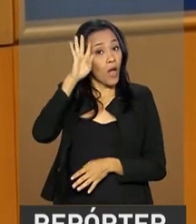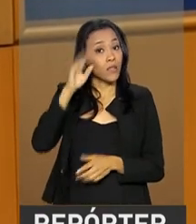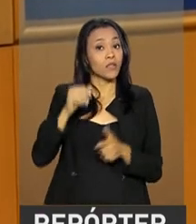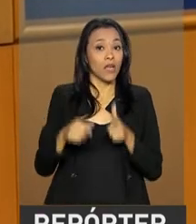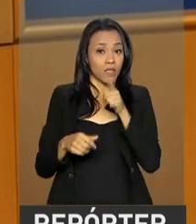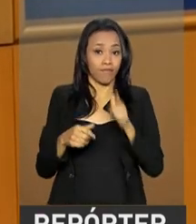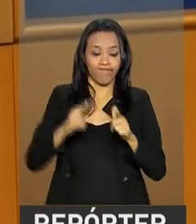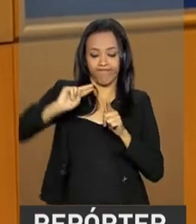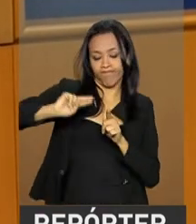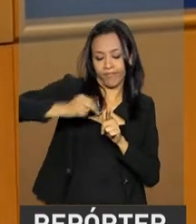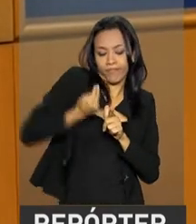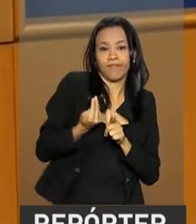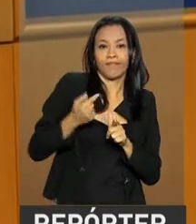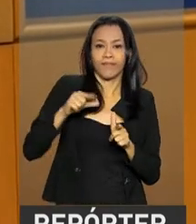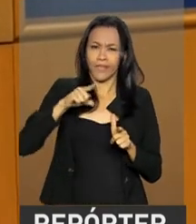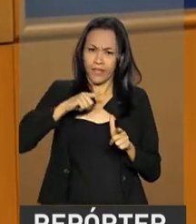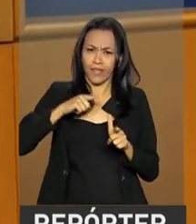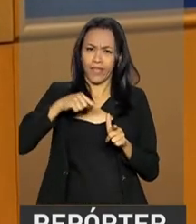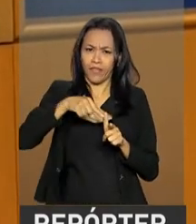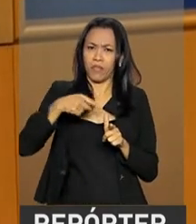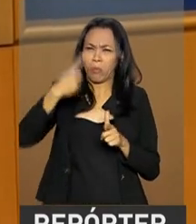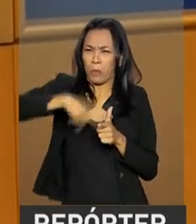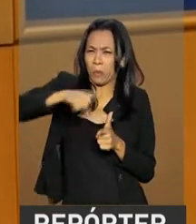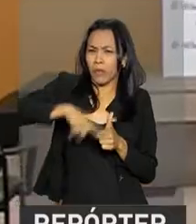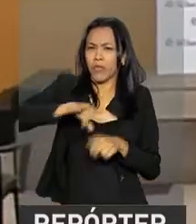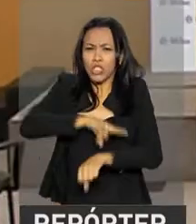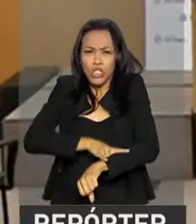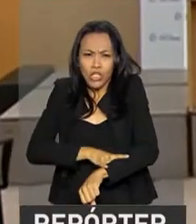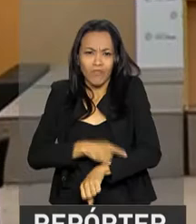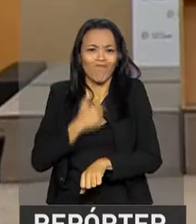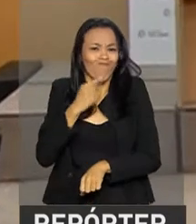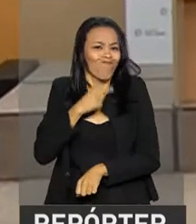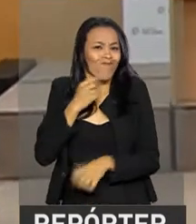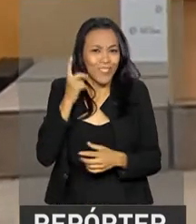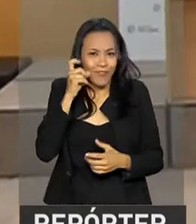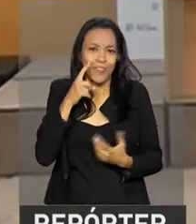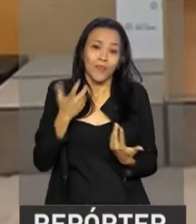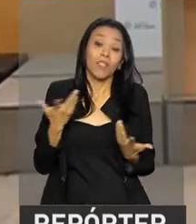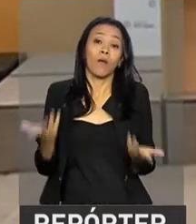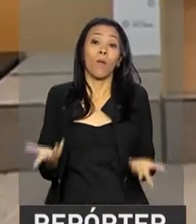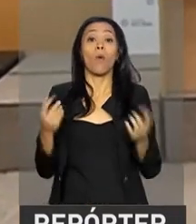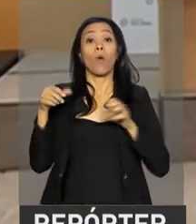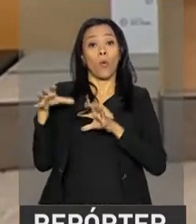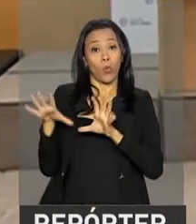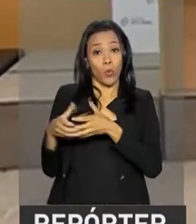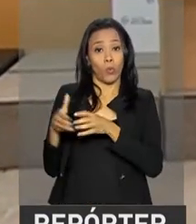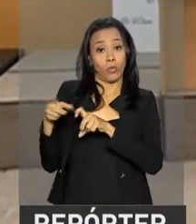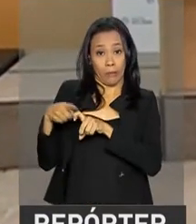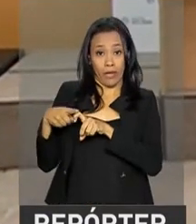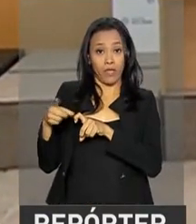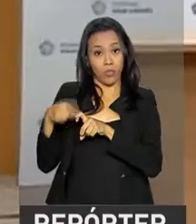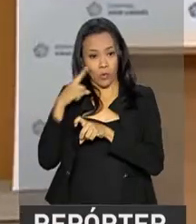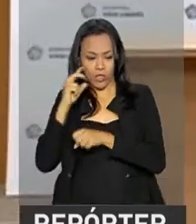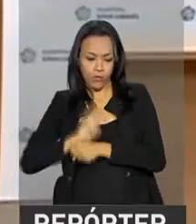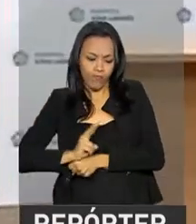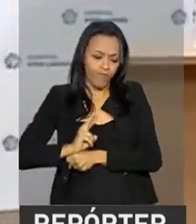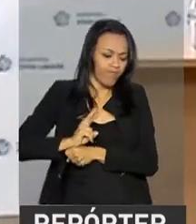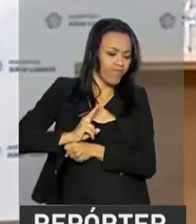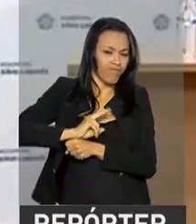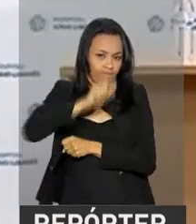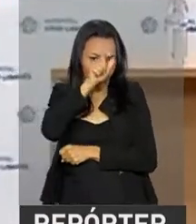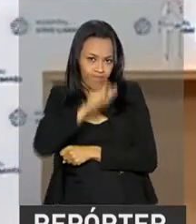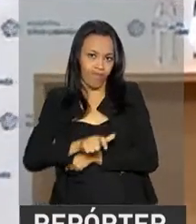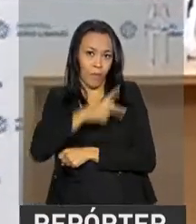que apresentava uma estenose que é um estreitamento do canal os médicos que coordenaram a equipe que realizou o procedimento deram uma entrevista